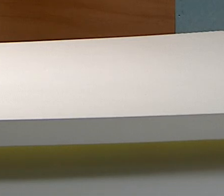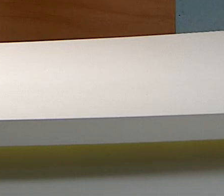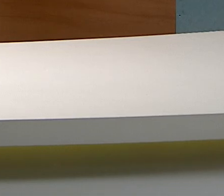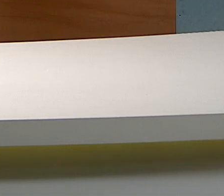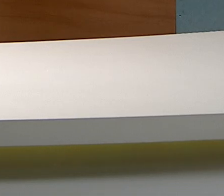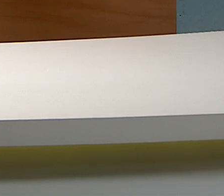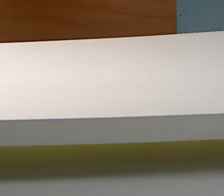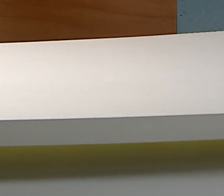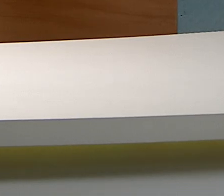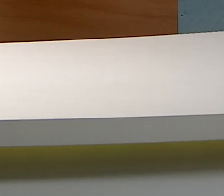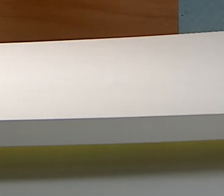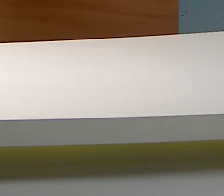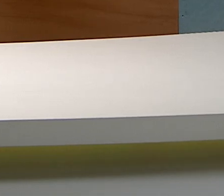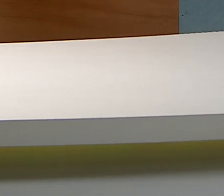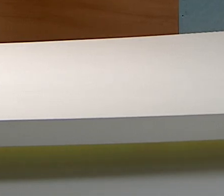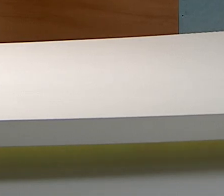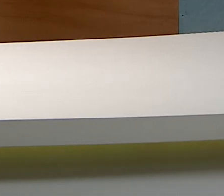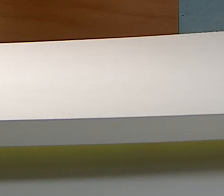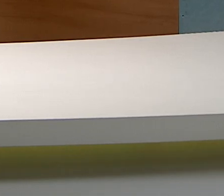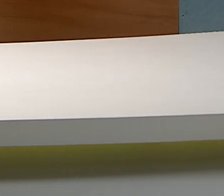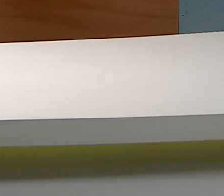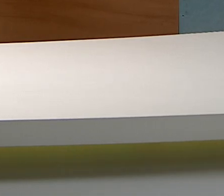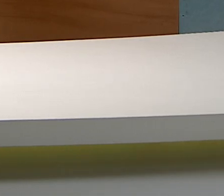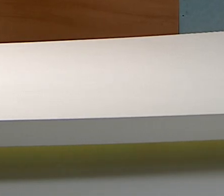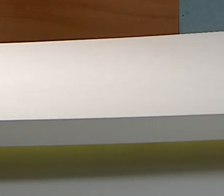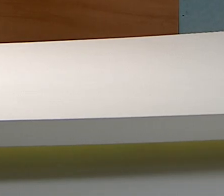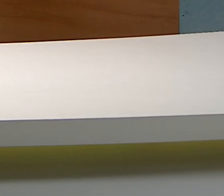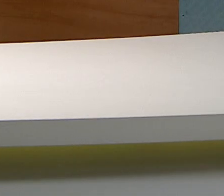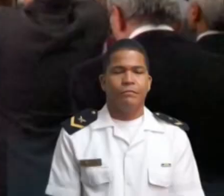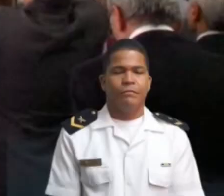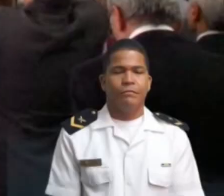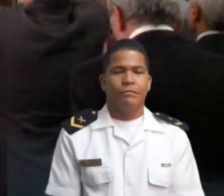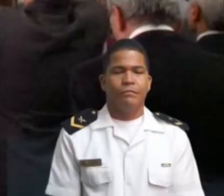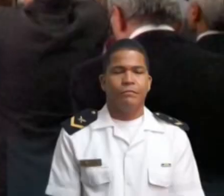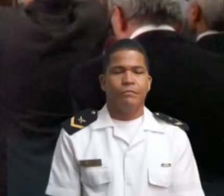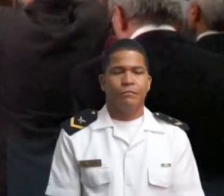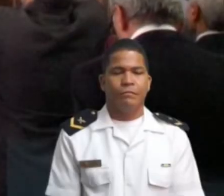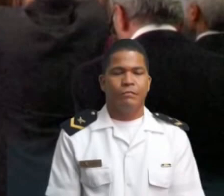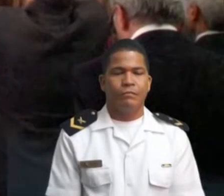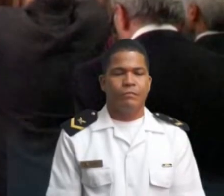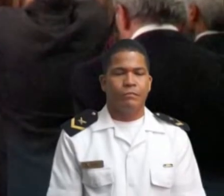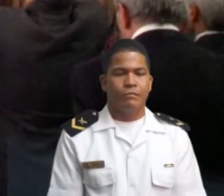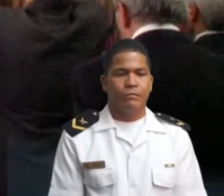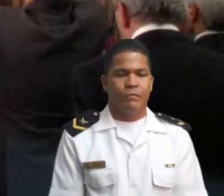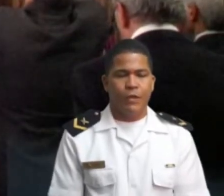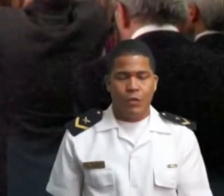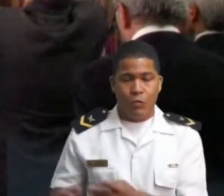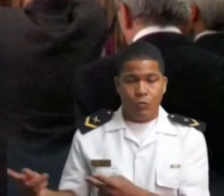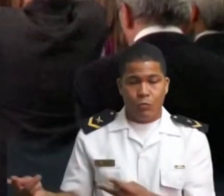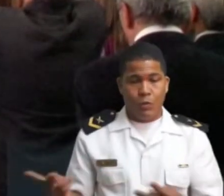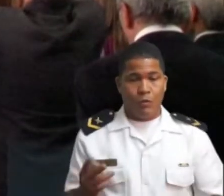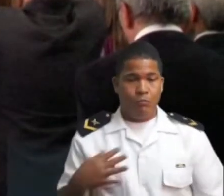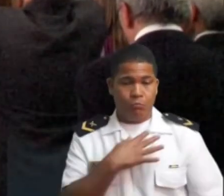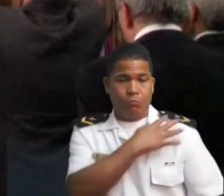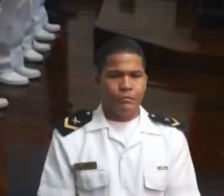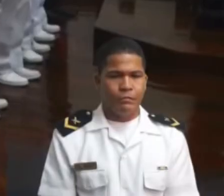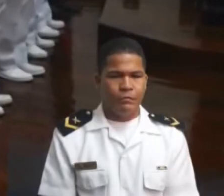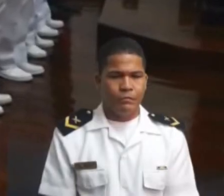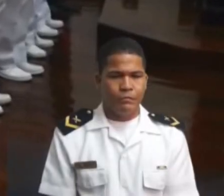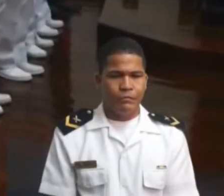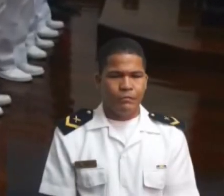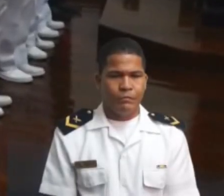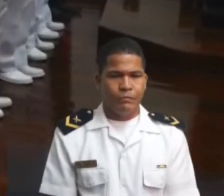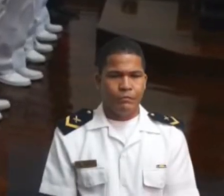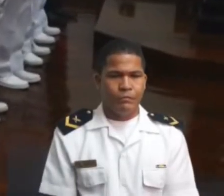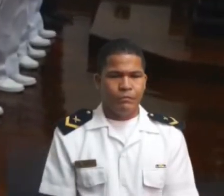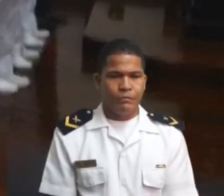Evne Araújo acompanhou a solenidade de comemoração. A solenidade foi realizada na sede do